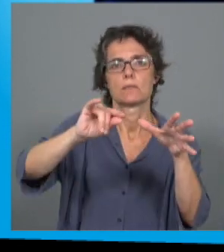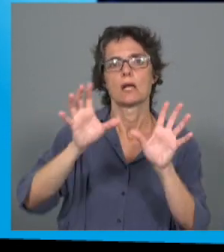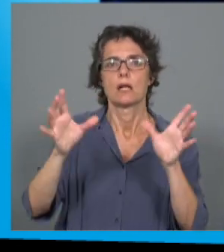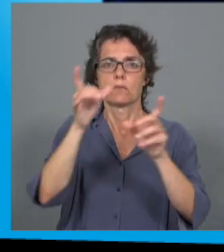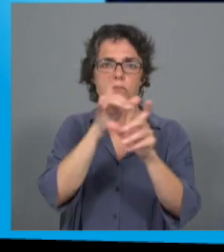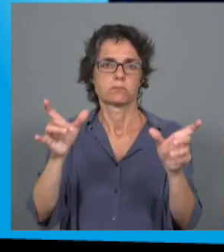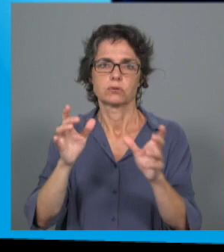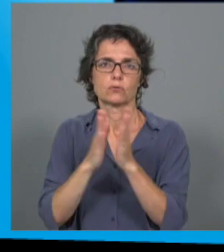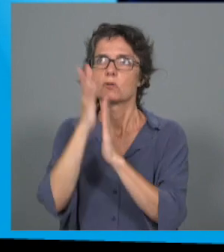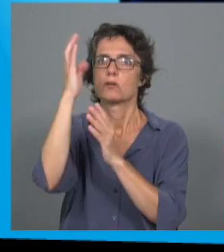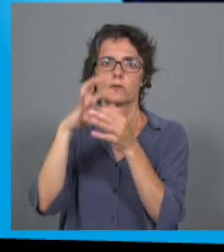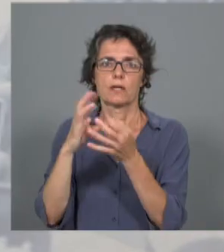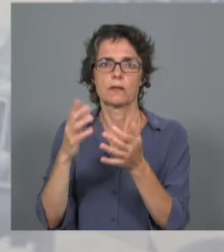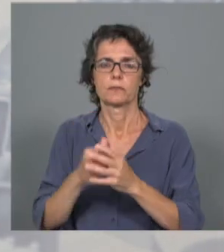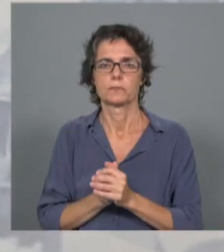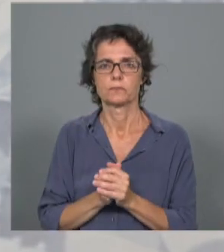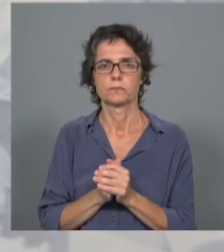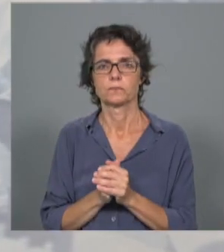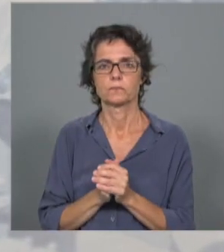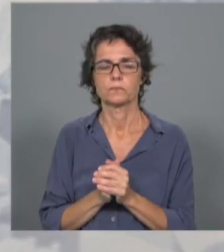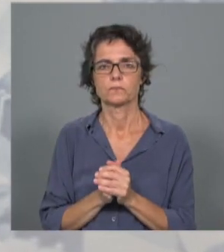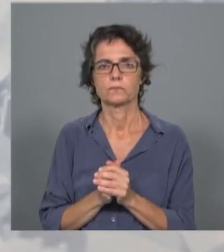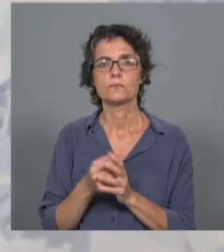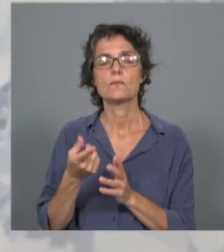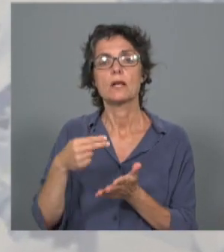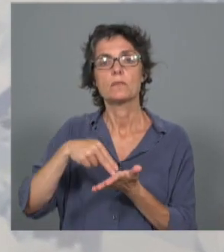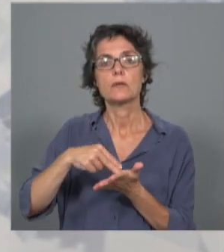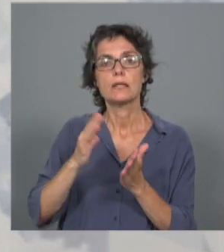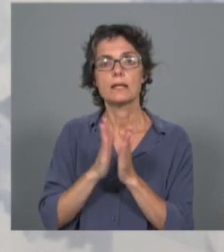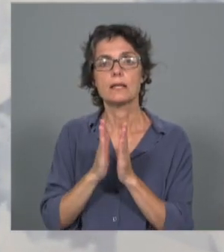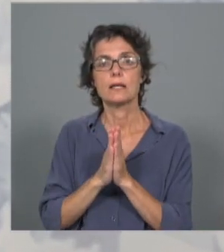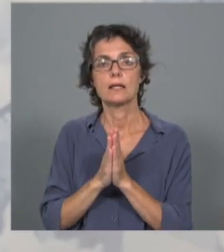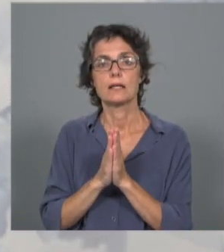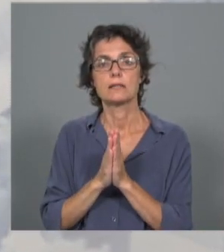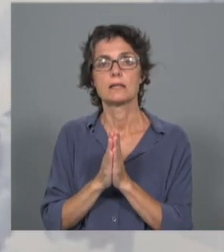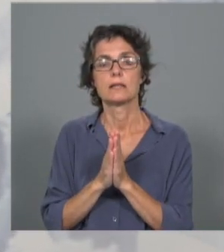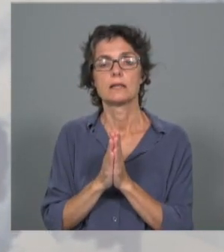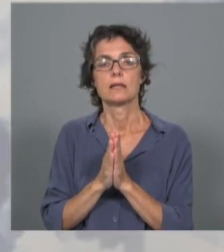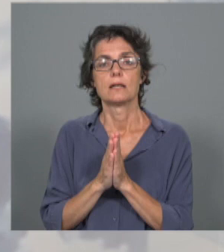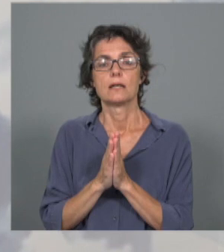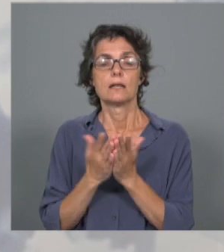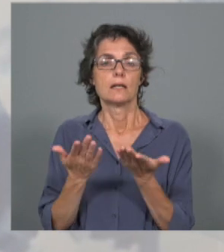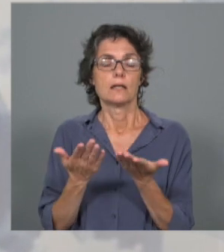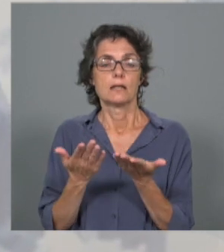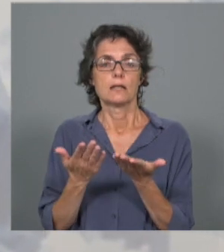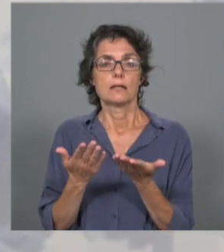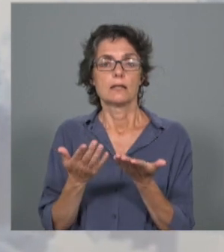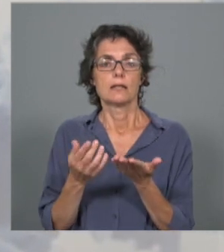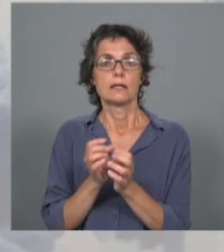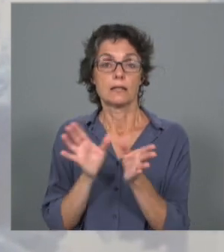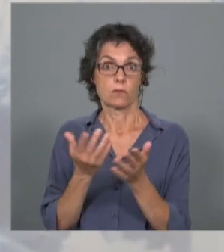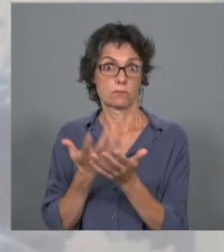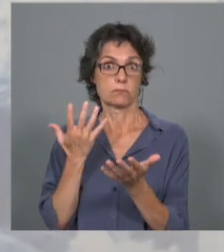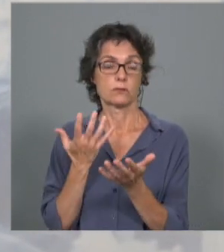E o trabalho pastoral, a presença da Igreja na sociedade atual, será tanto mais